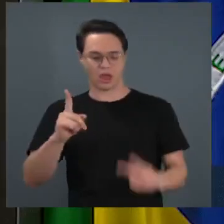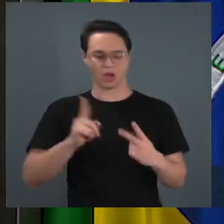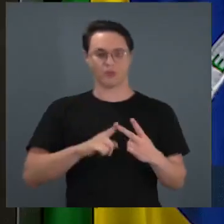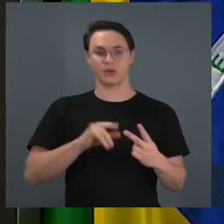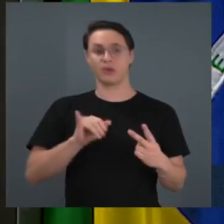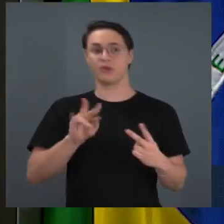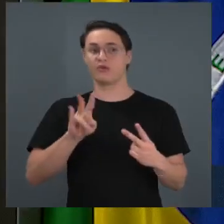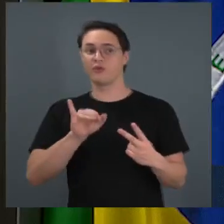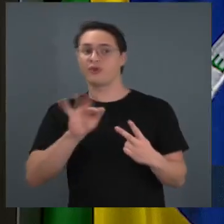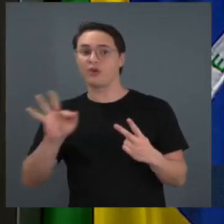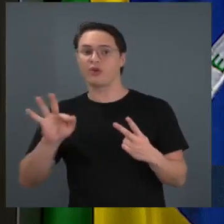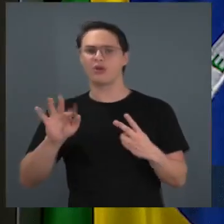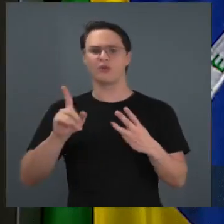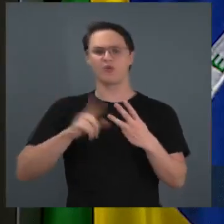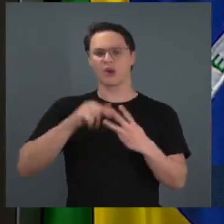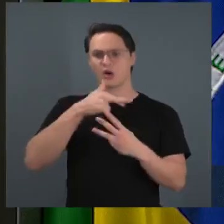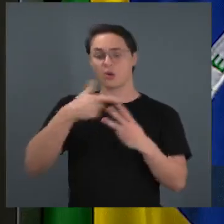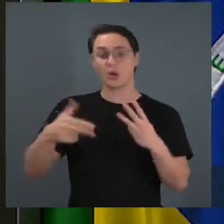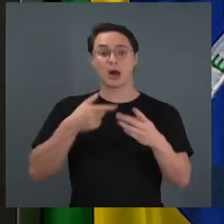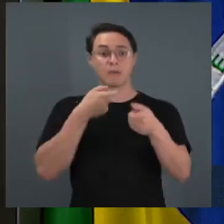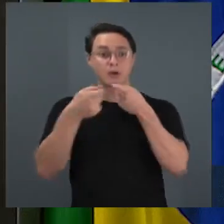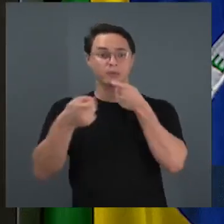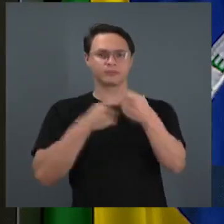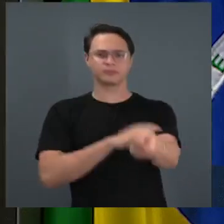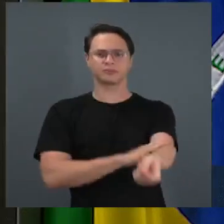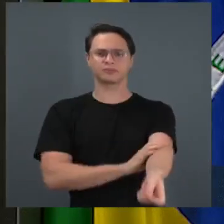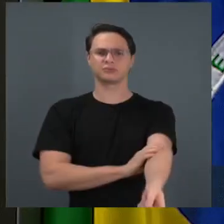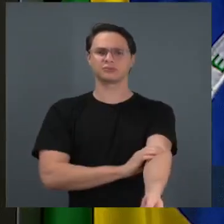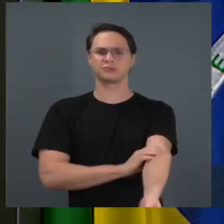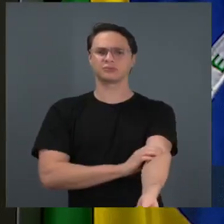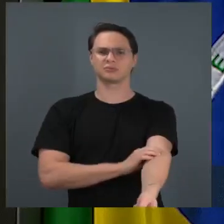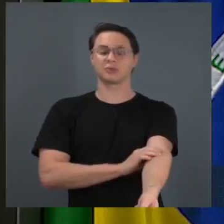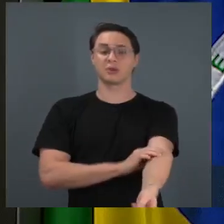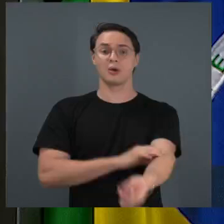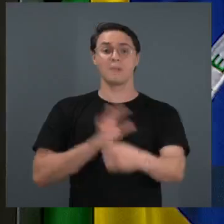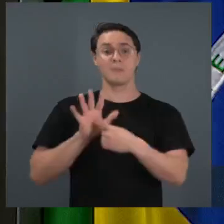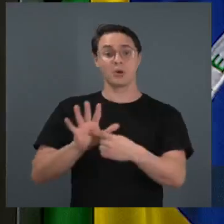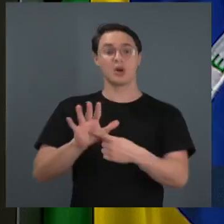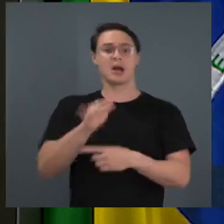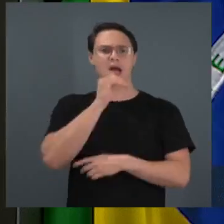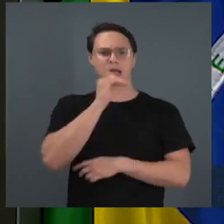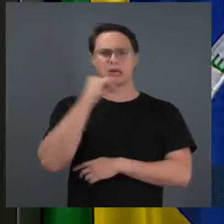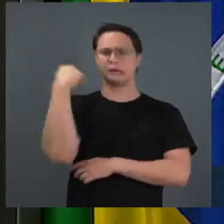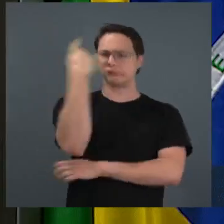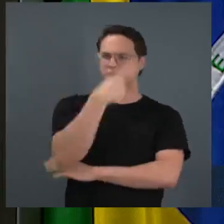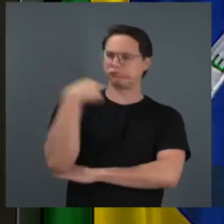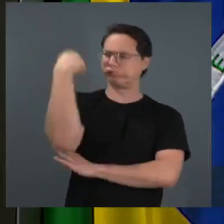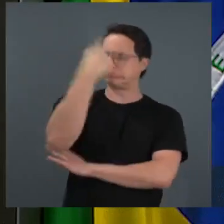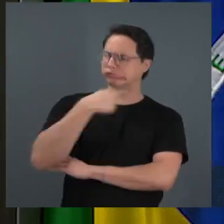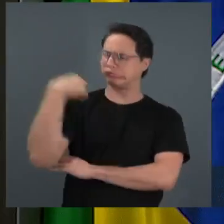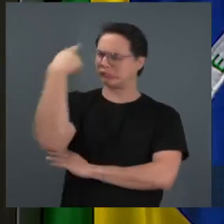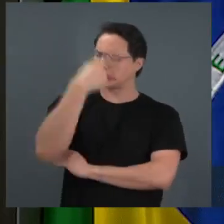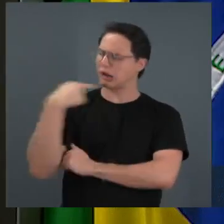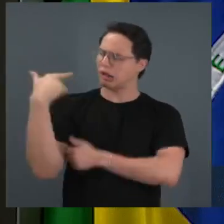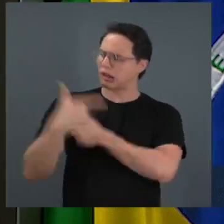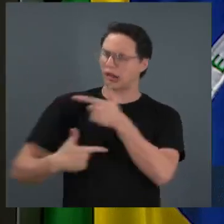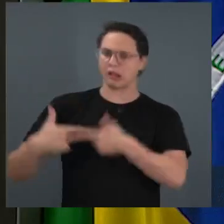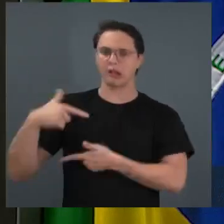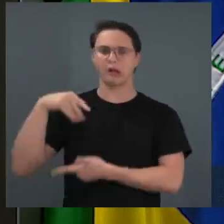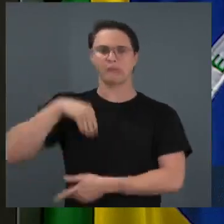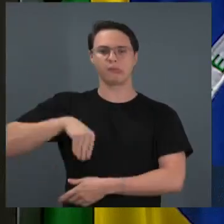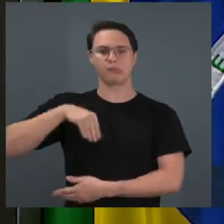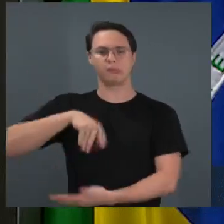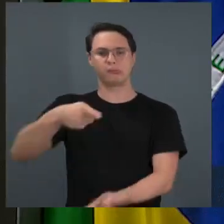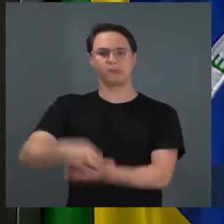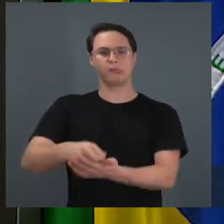Suiti, em recente matéria da imprensa, expõem condições desumanas, como jornadas extenuantes e pagamentos